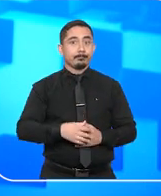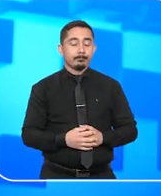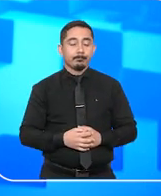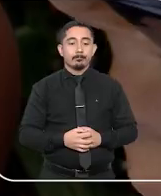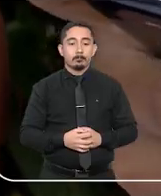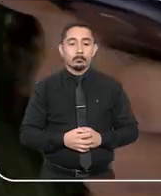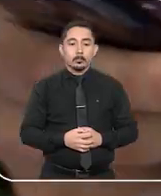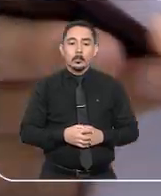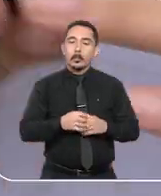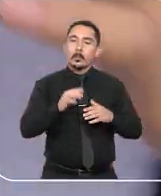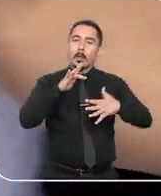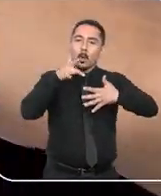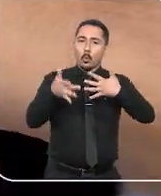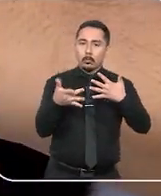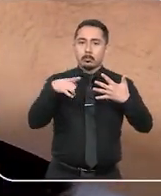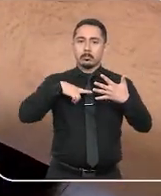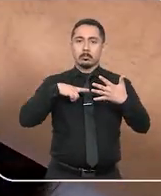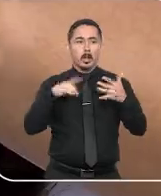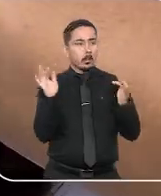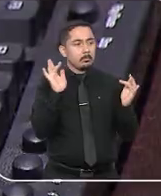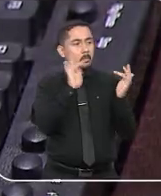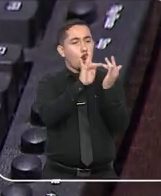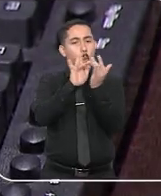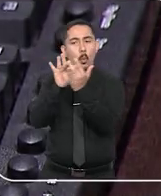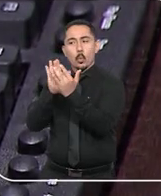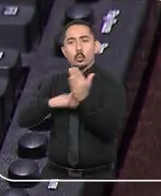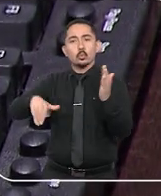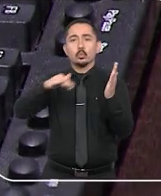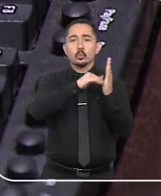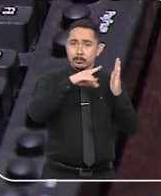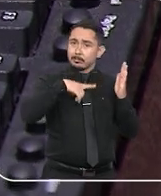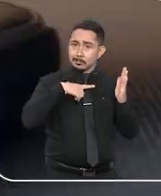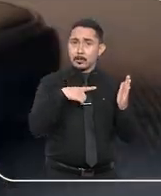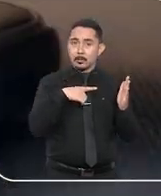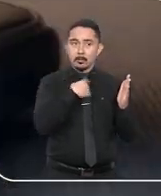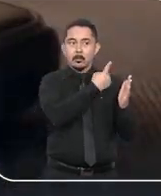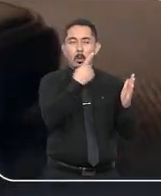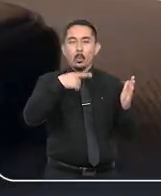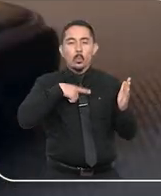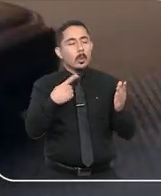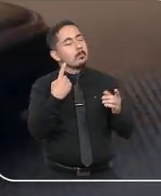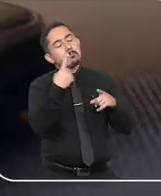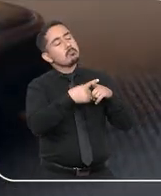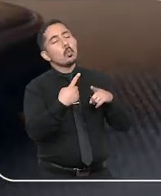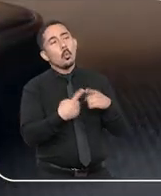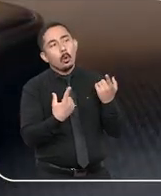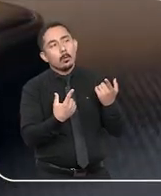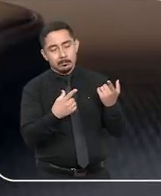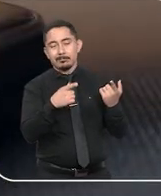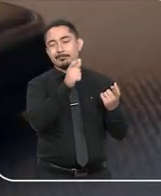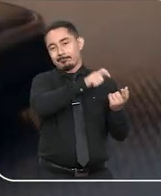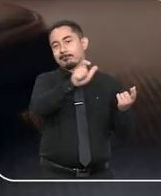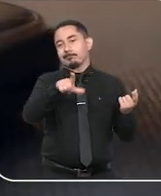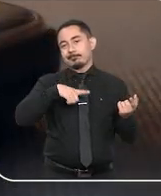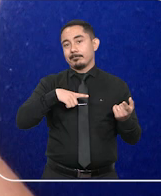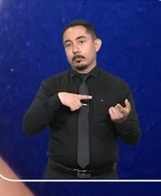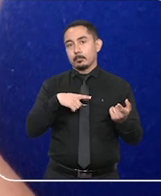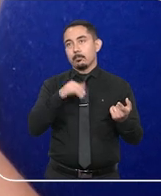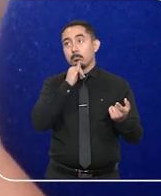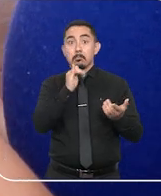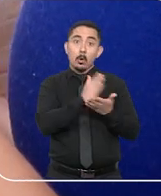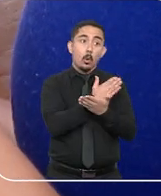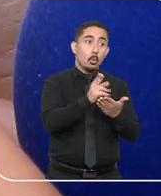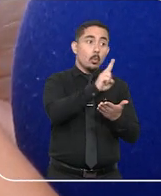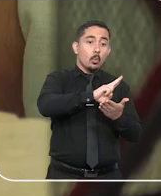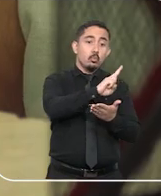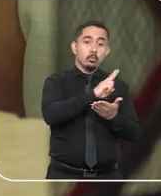idade. As redes sociais estão aí para conectar as pessoas. Cada um tem um propósito para usar as plataformas. Tem gente,